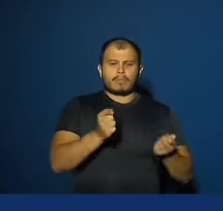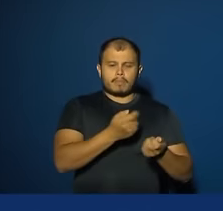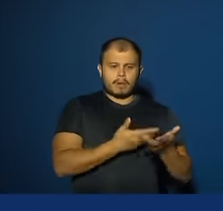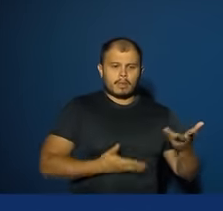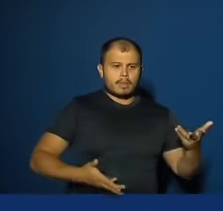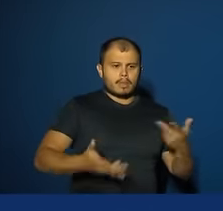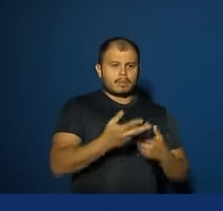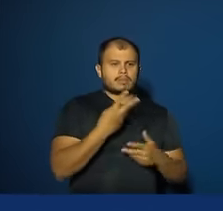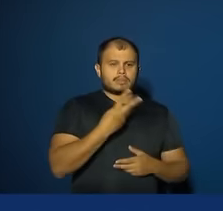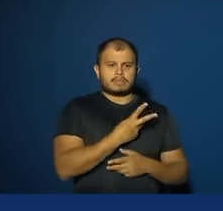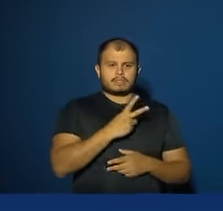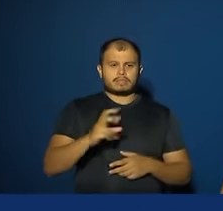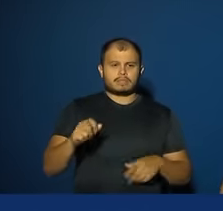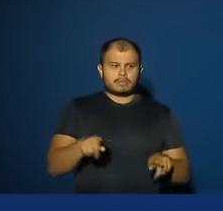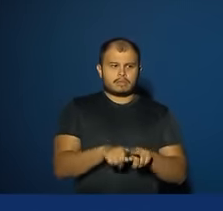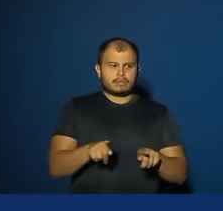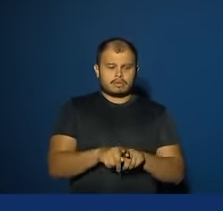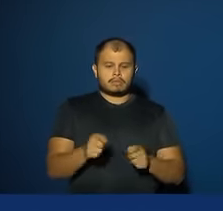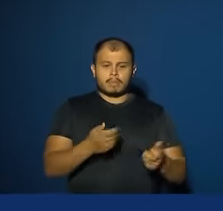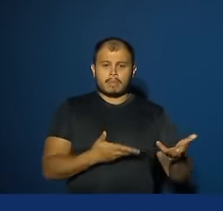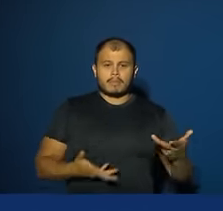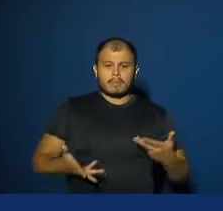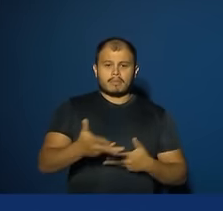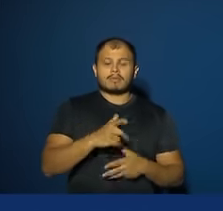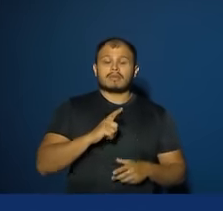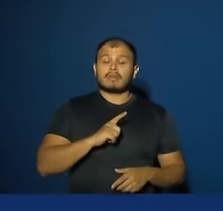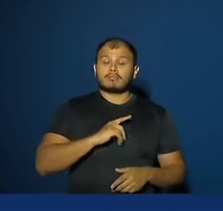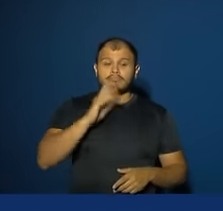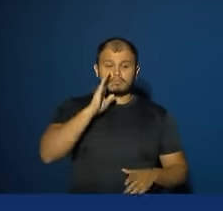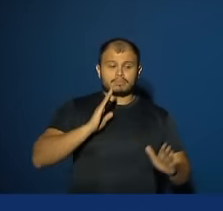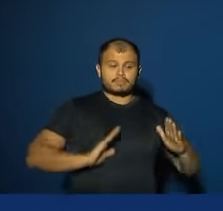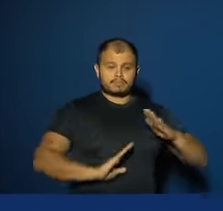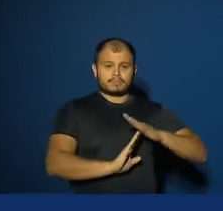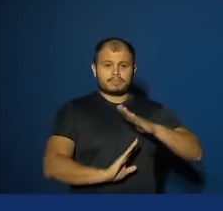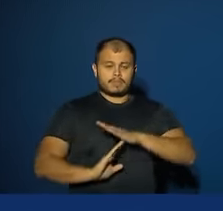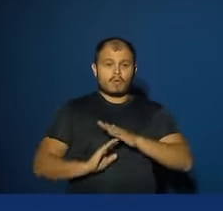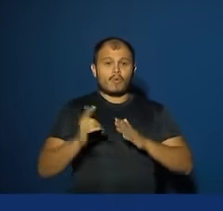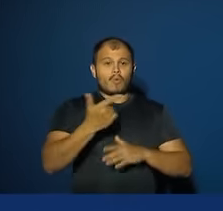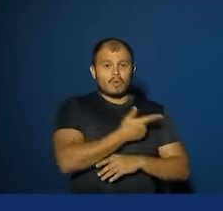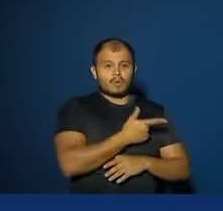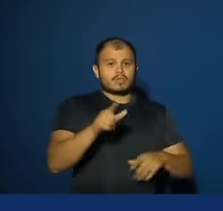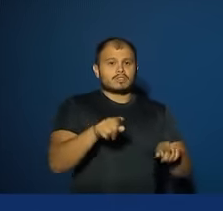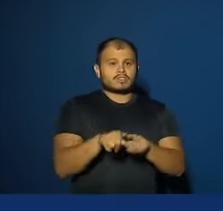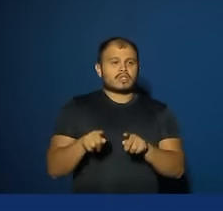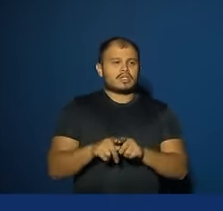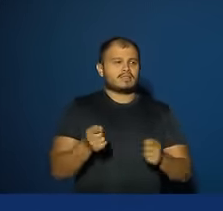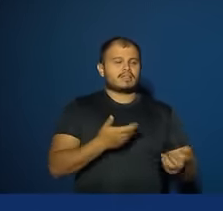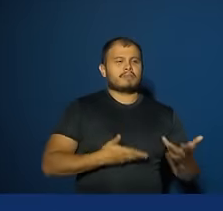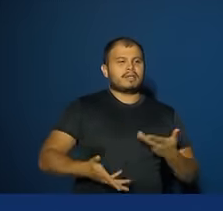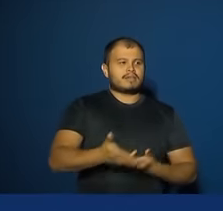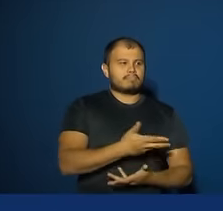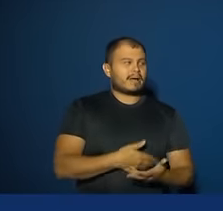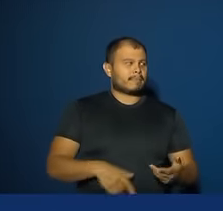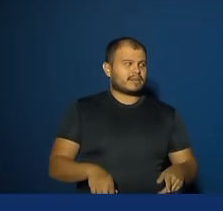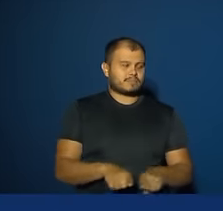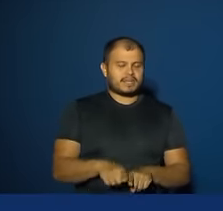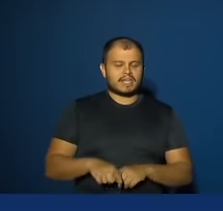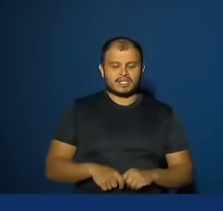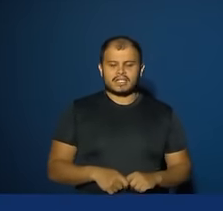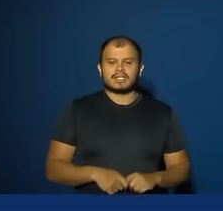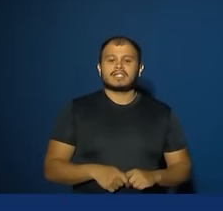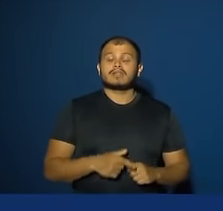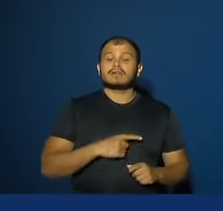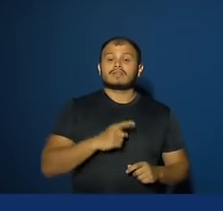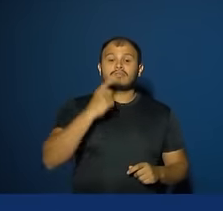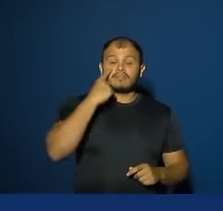35 anos André e a gente meio que bateu no muro a outra categoria que você tá usando que é da Ciência Política